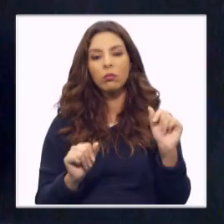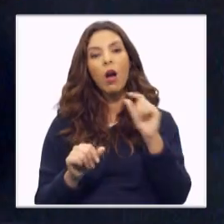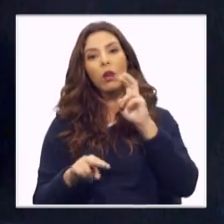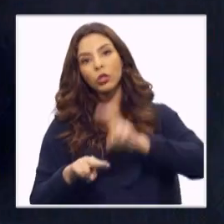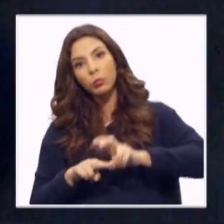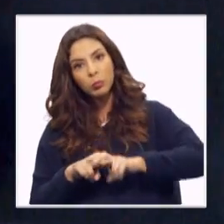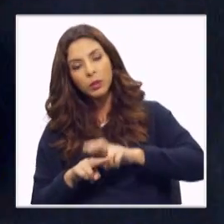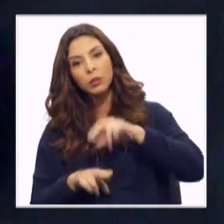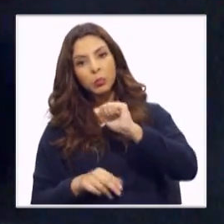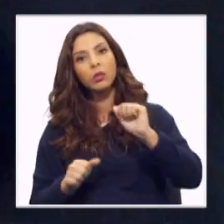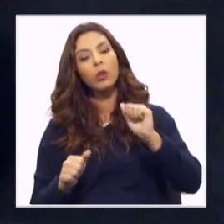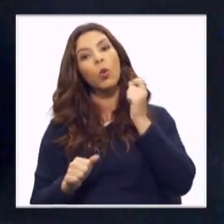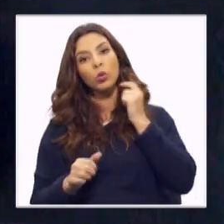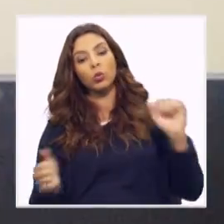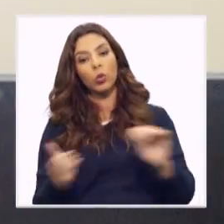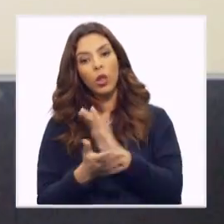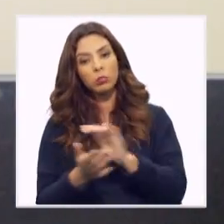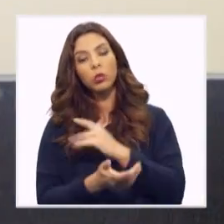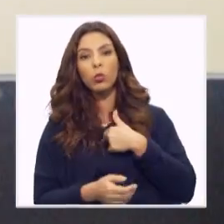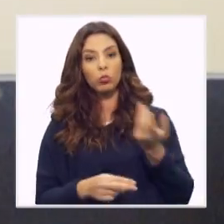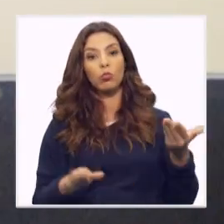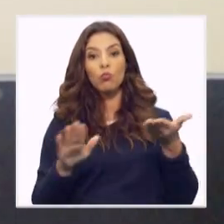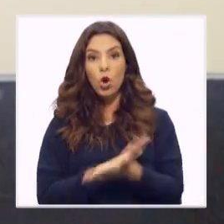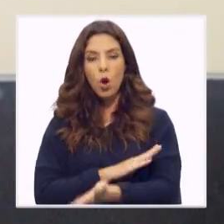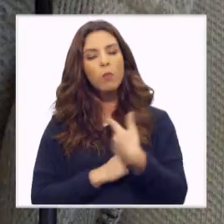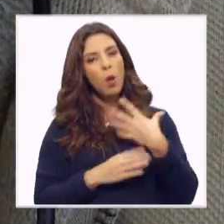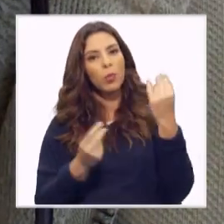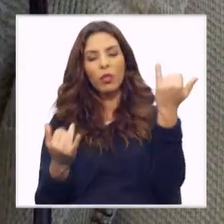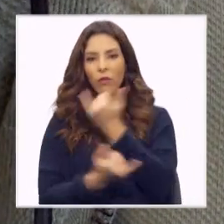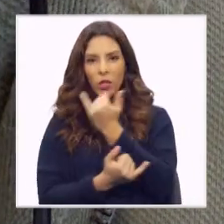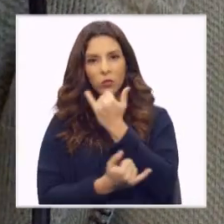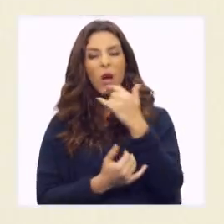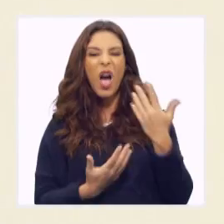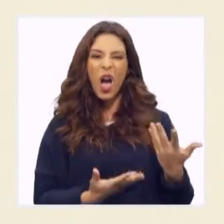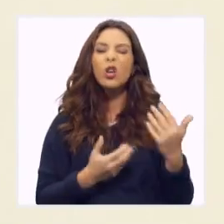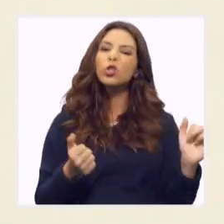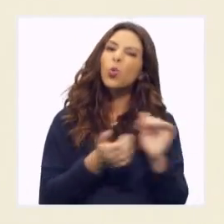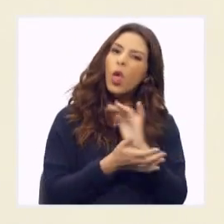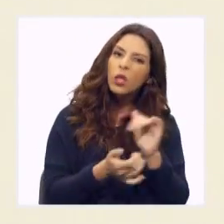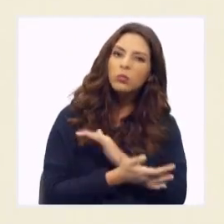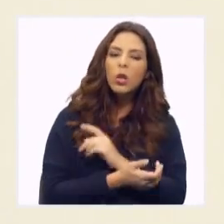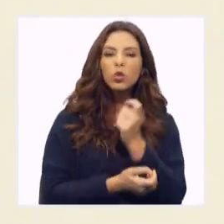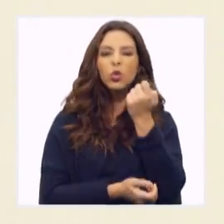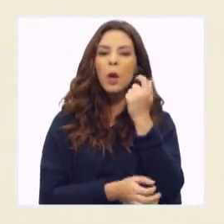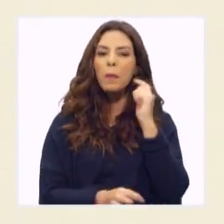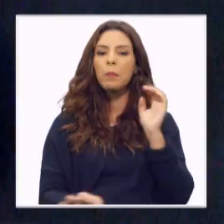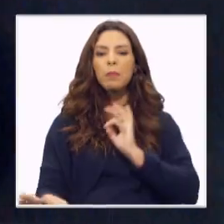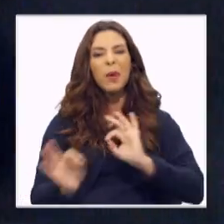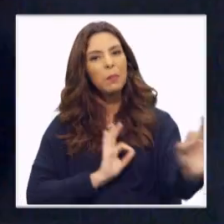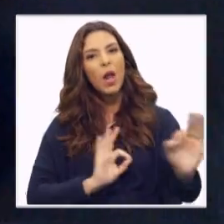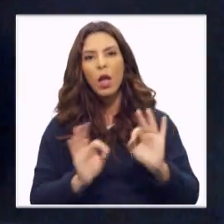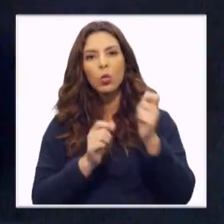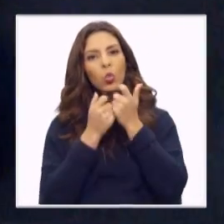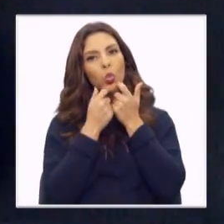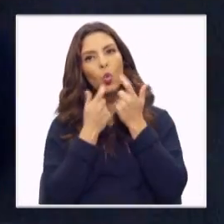e acabei por entrar e fui muito feliz lá. Nós hoje somos jornalistas que temos de estar preparados